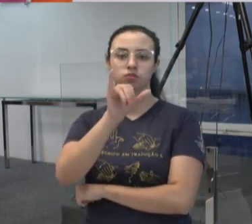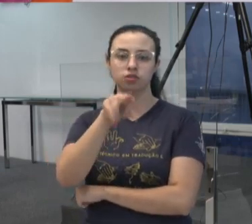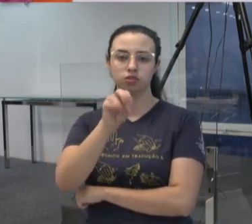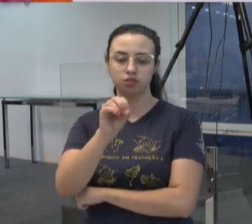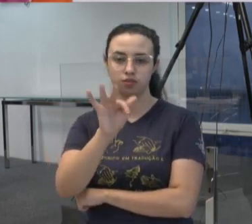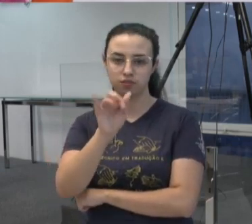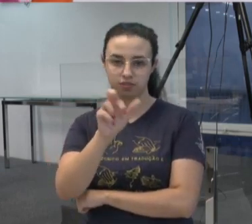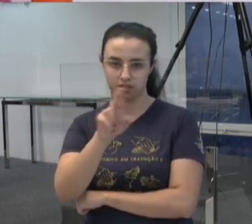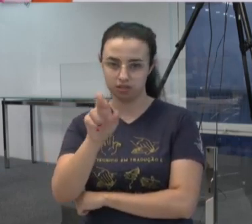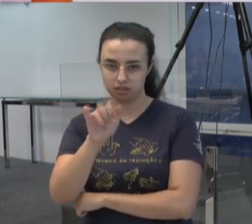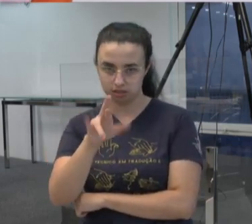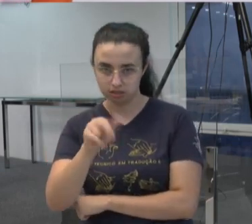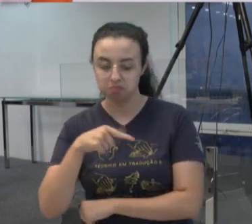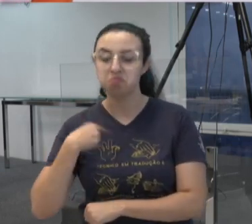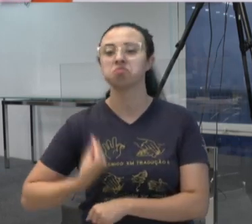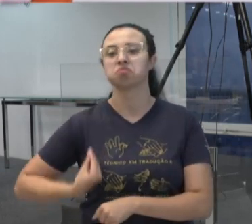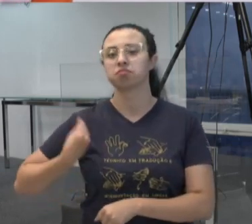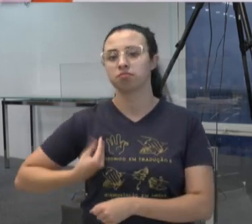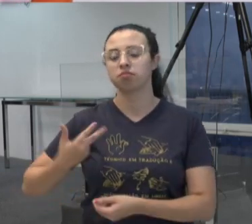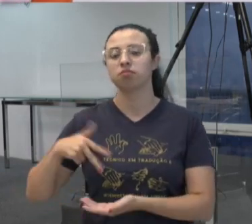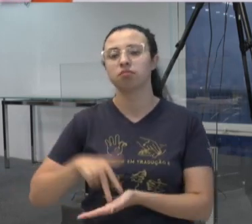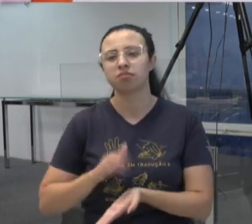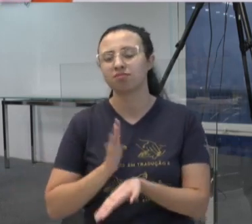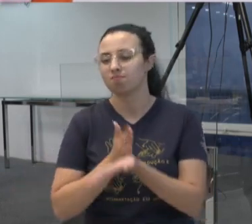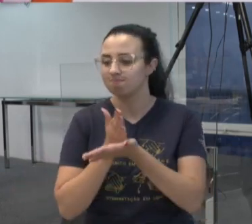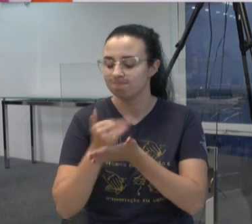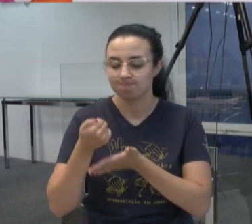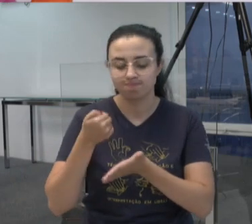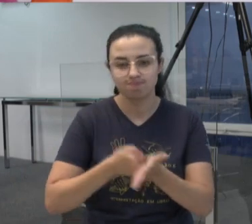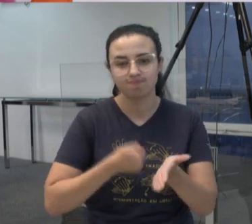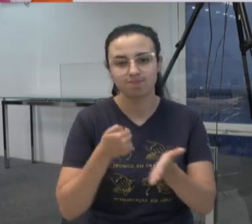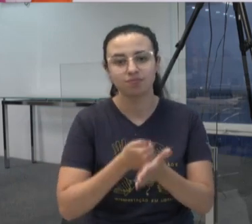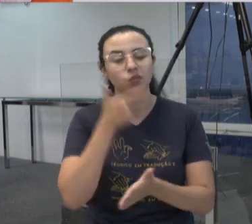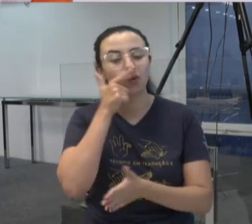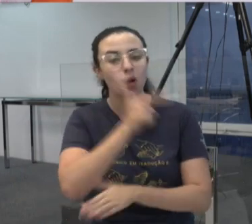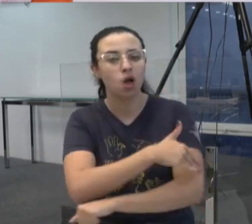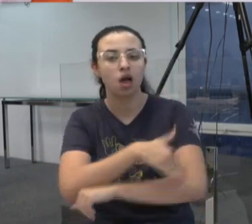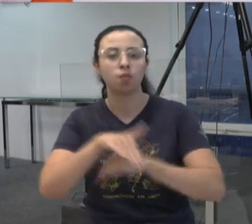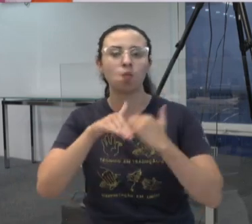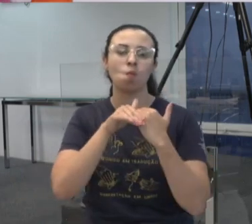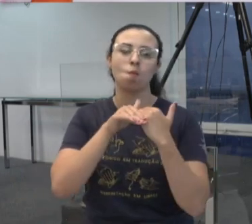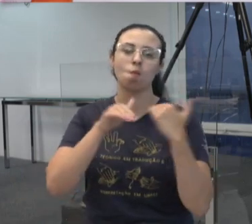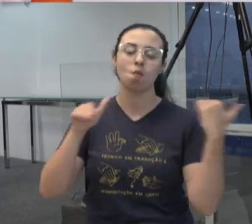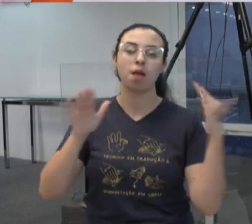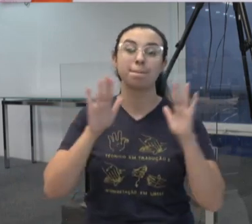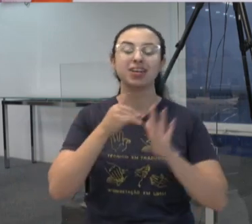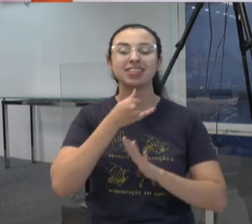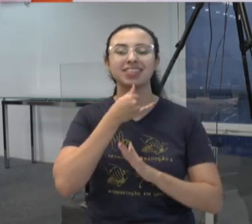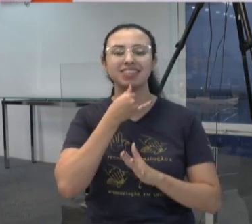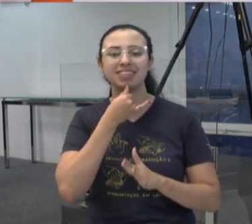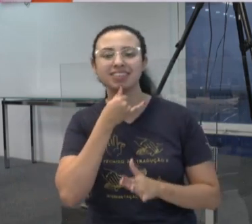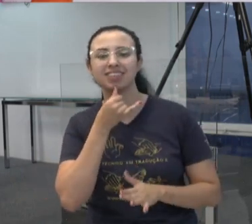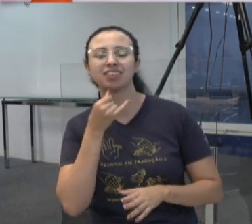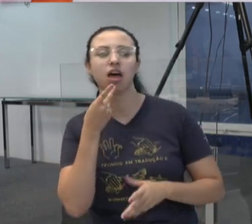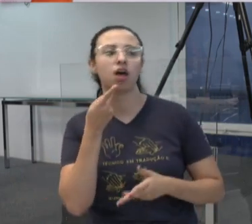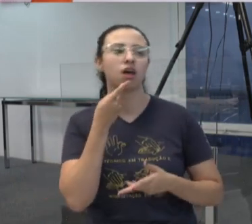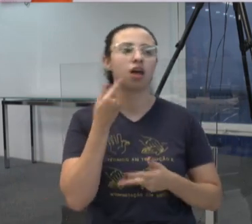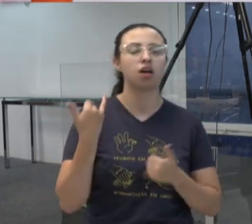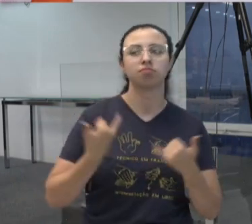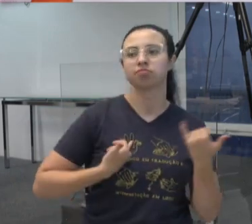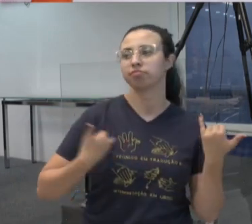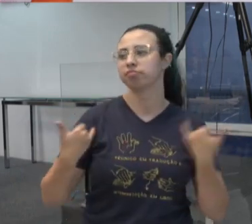gente esteve lá, desde o ano passado, a gente está lutando para aquele calçamento lá. Infelizmente, um disse-me-disse, a gente teve